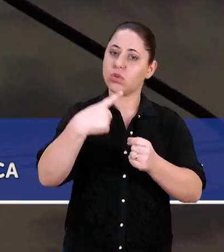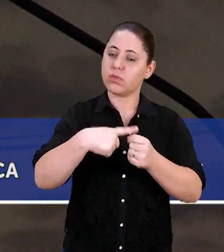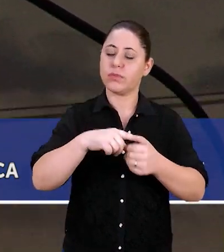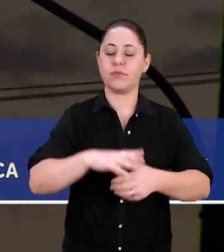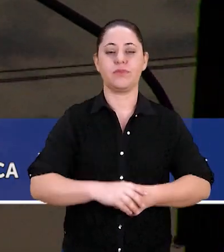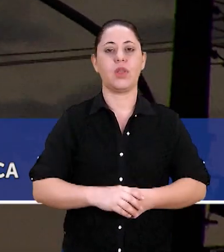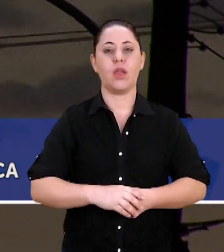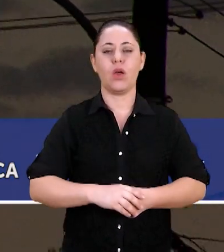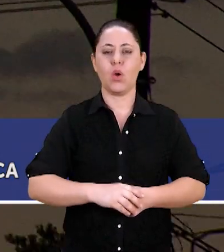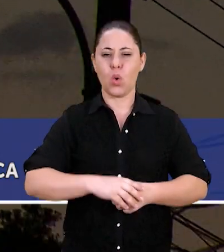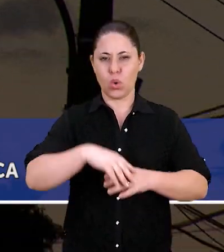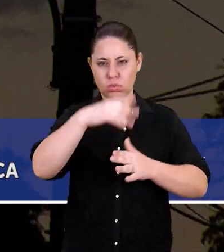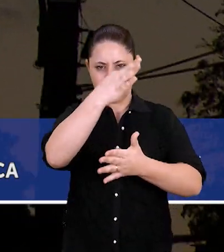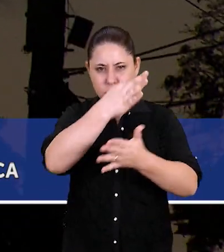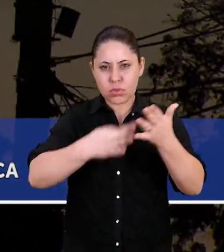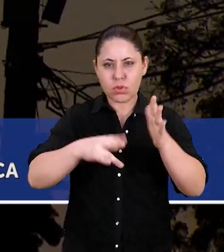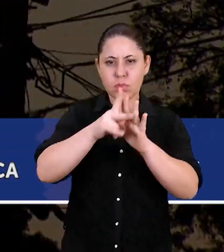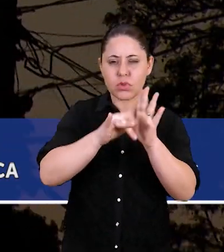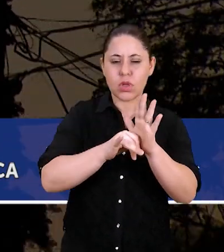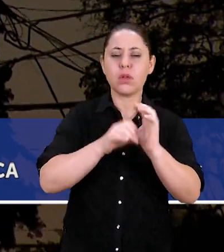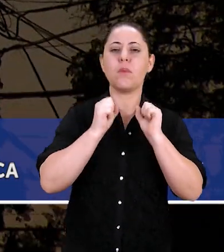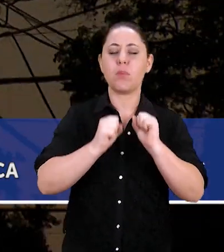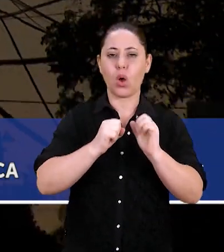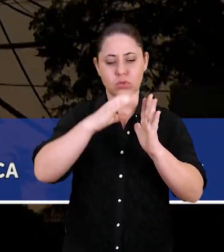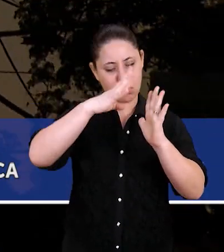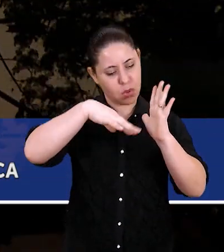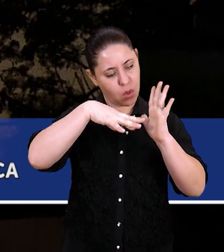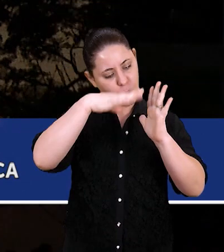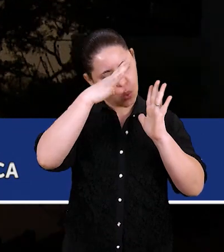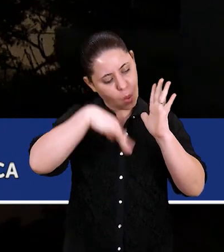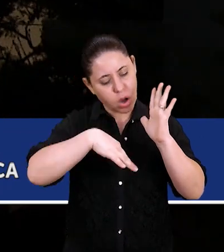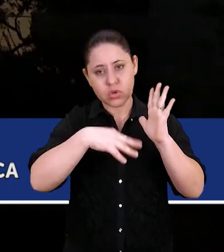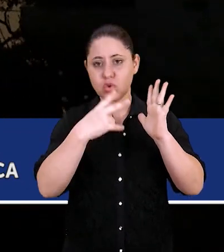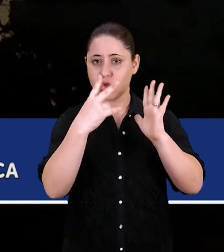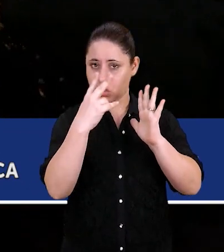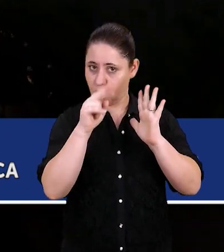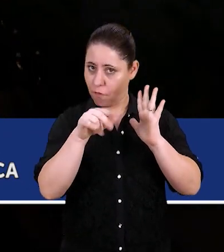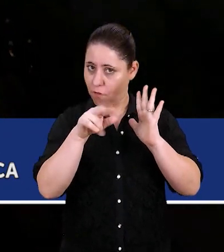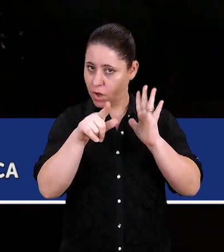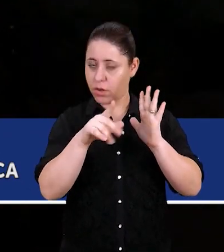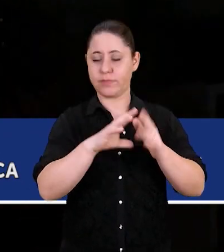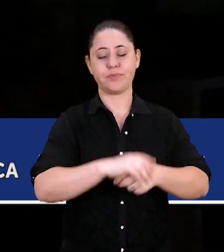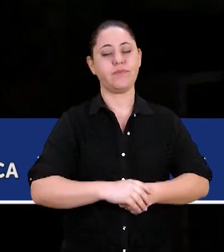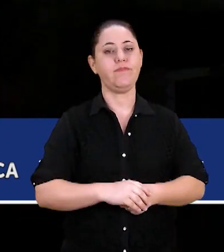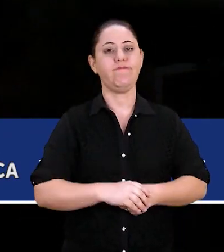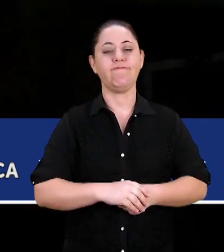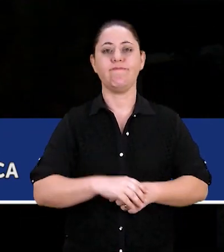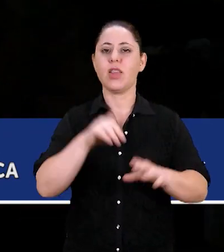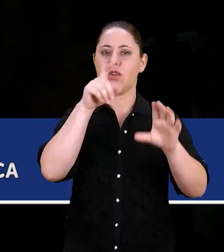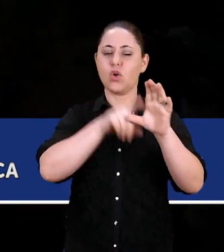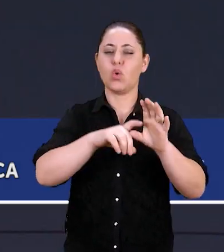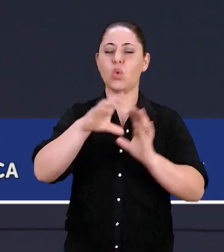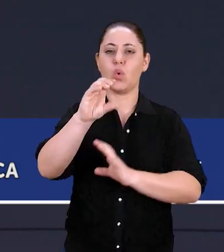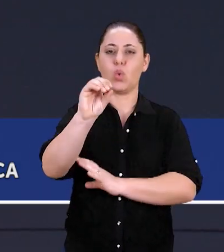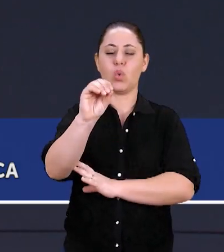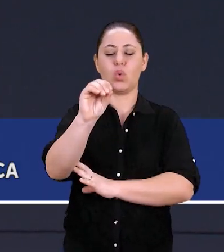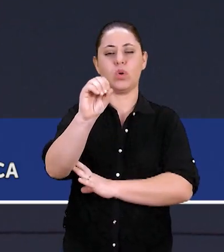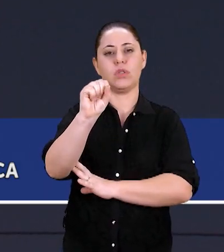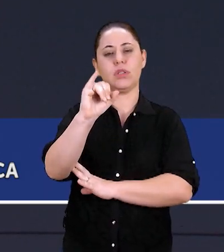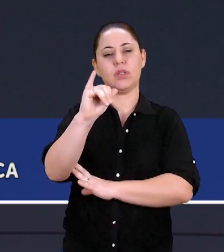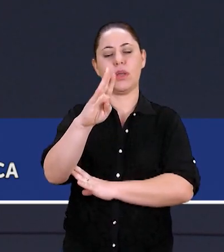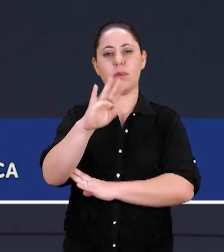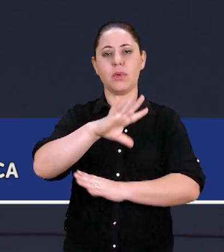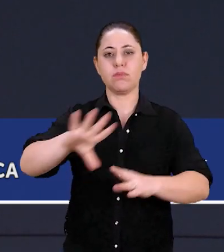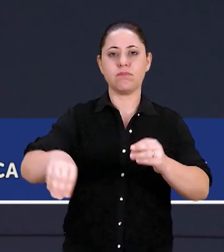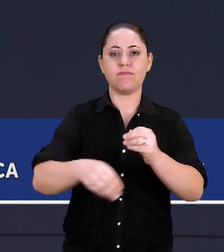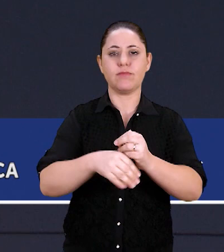municipal. De acordo com o texto do projeto, as cobranças poderão ser geradas em um mesmo documento, porém com códigos de barra separados. A cobrança da